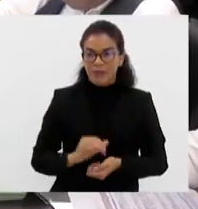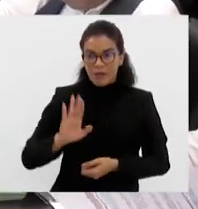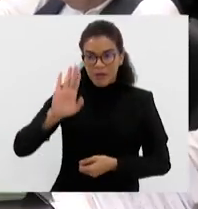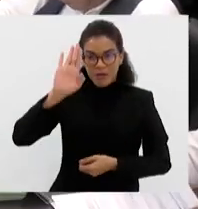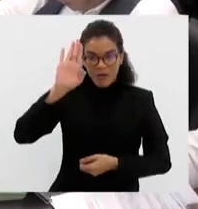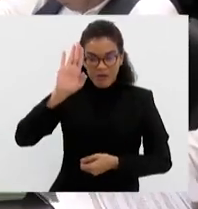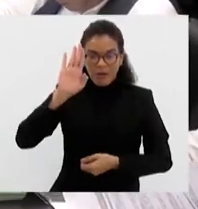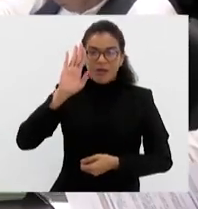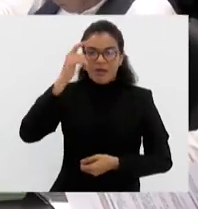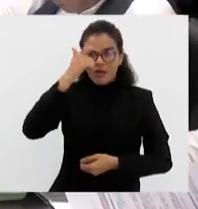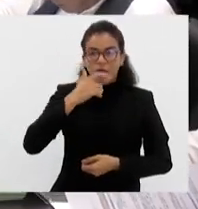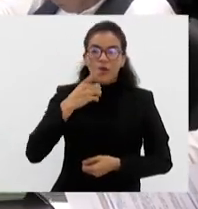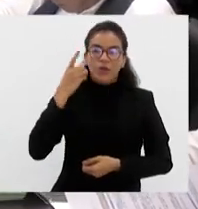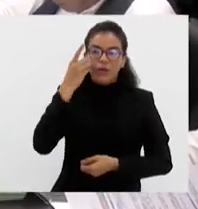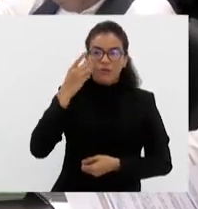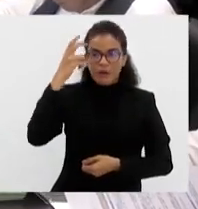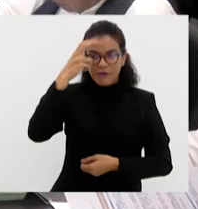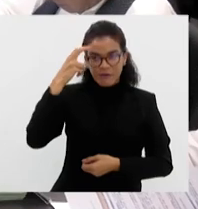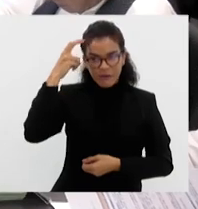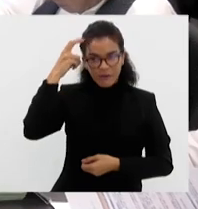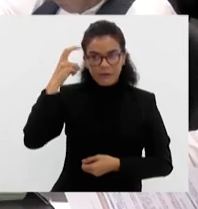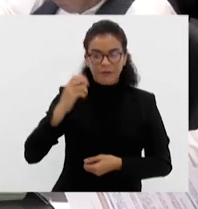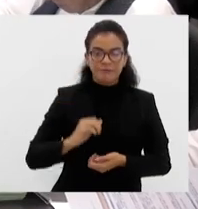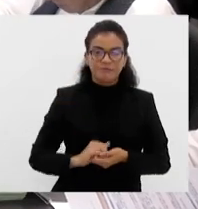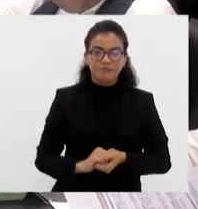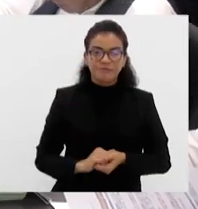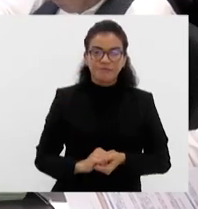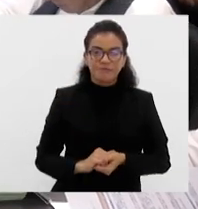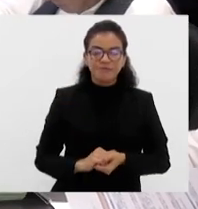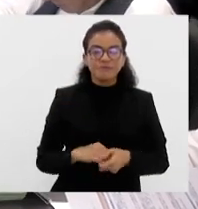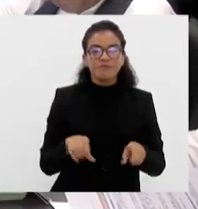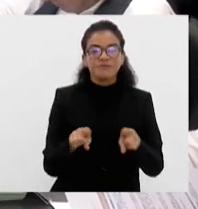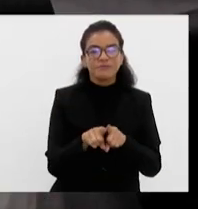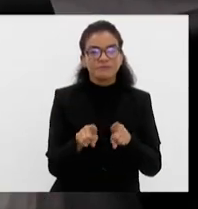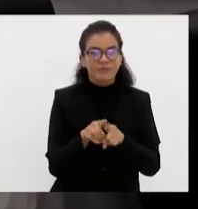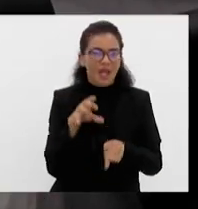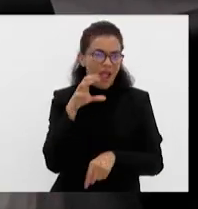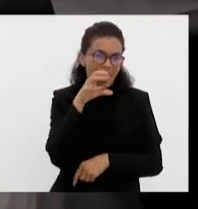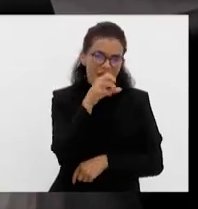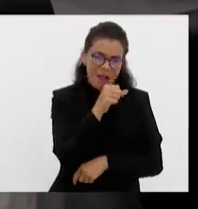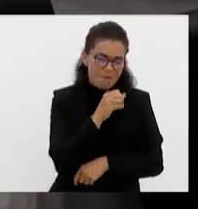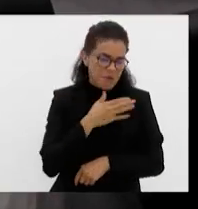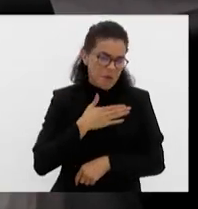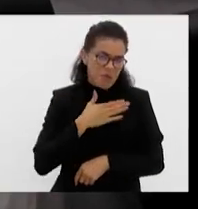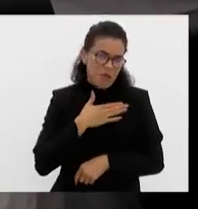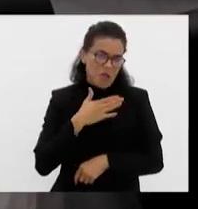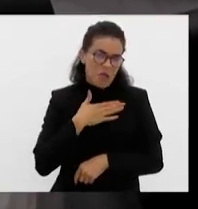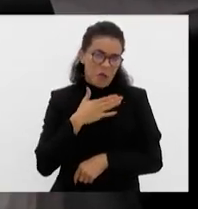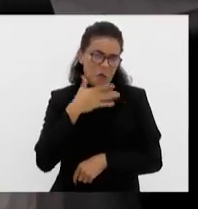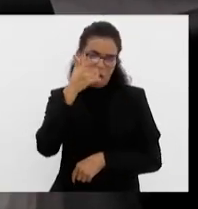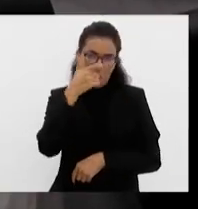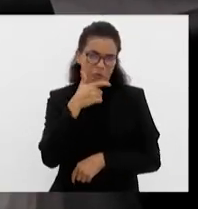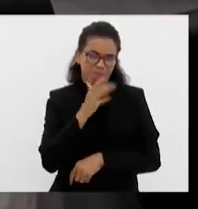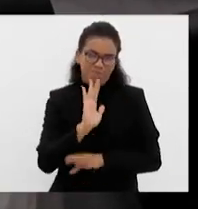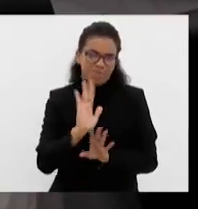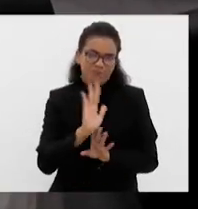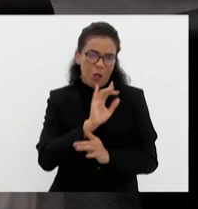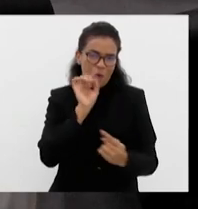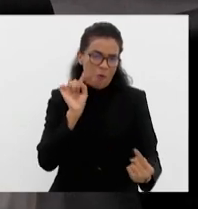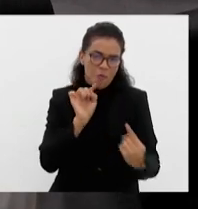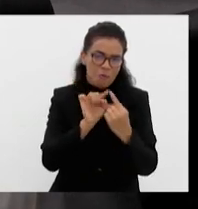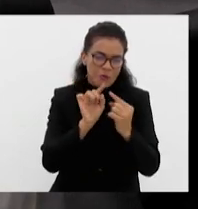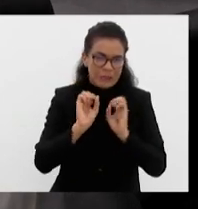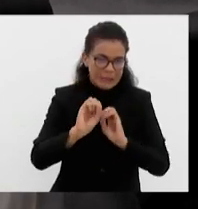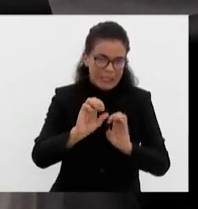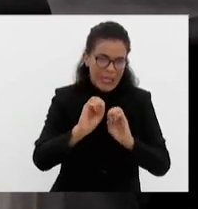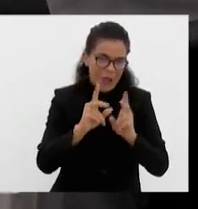permite, muito rapidamente, evidentemente, muito longe de mim dar essa aula que o deputado